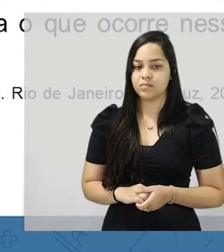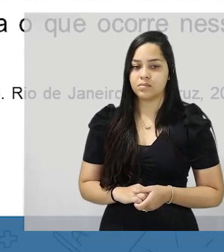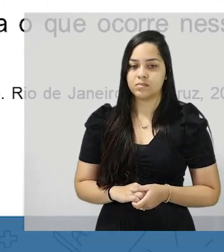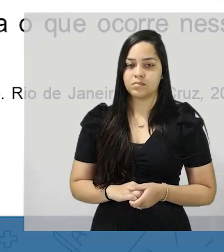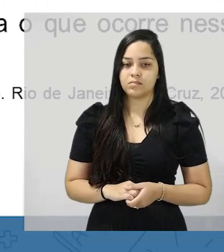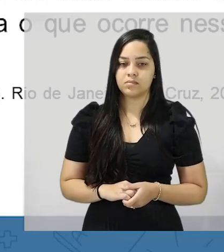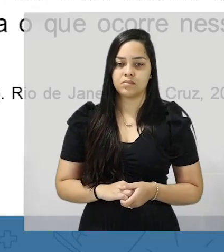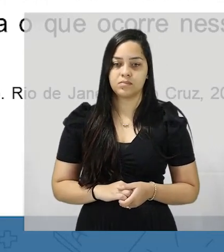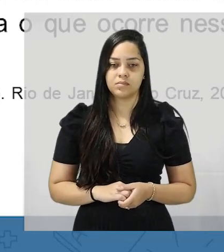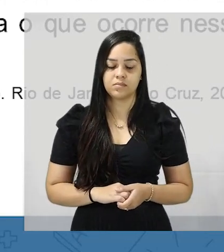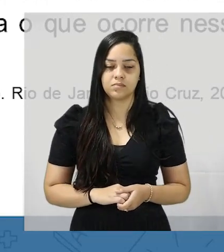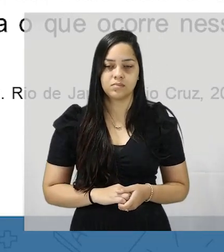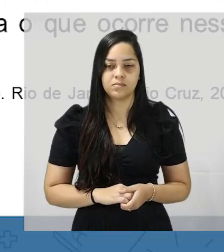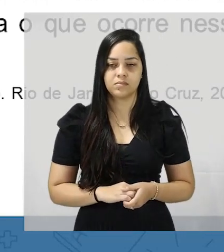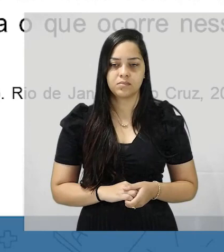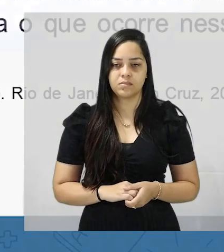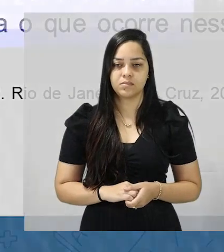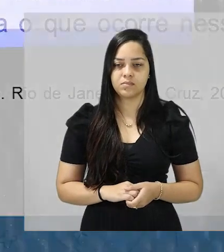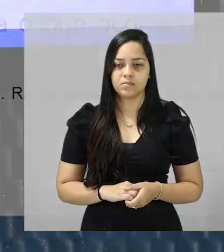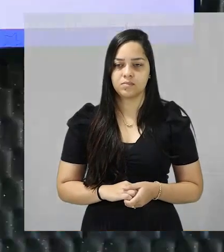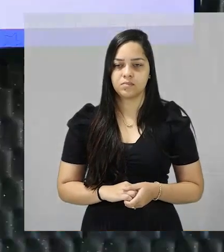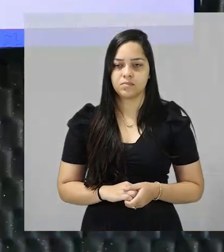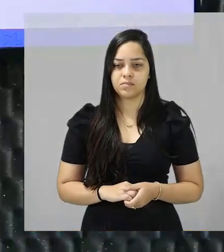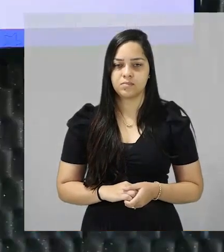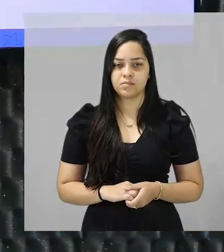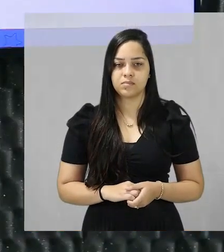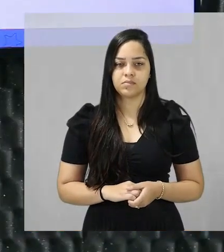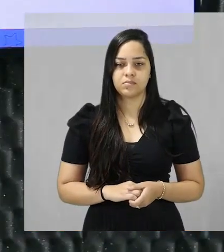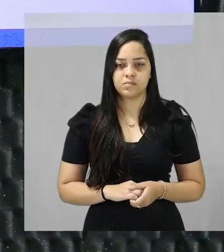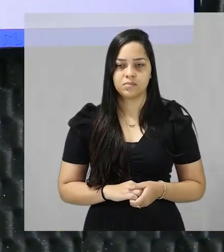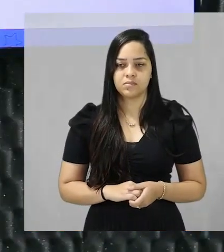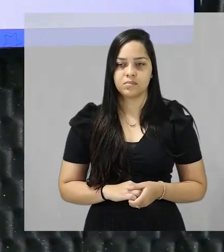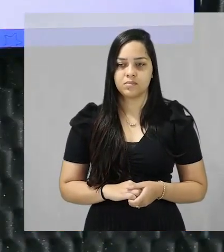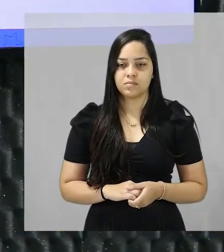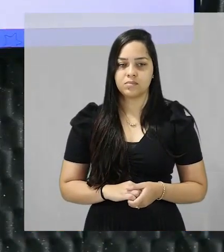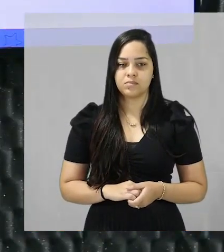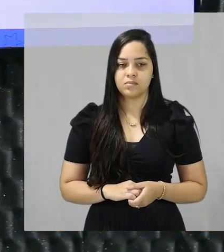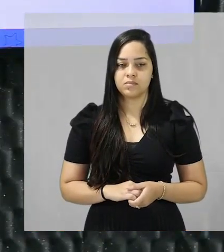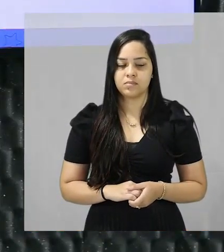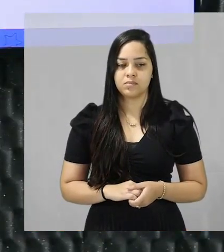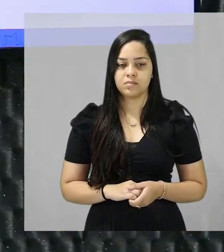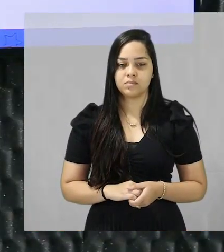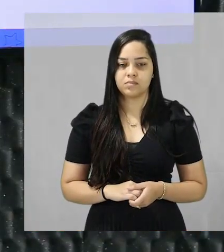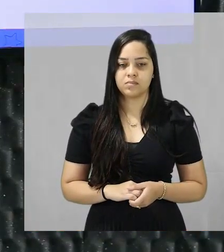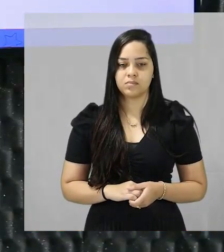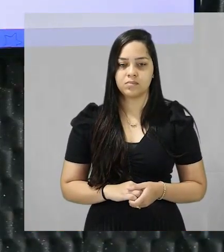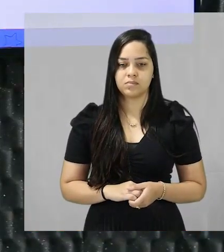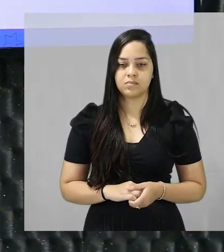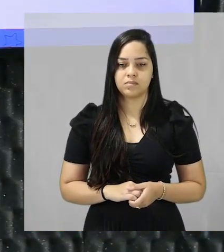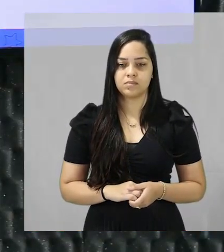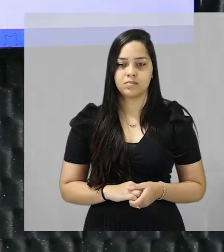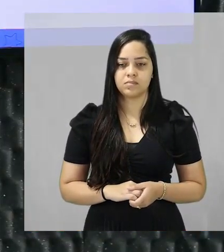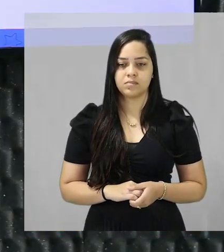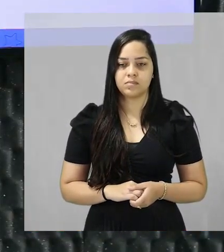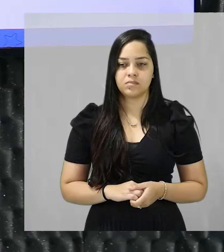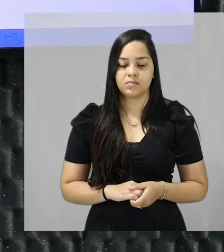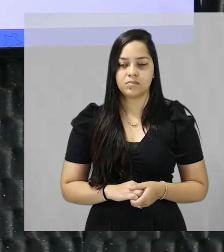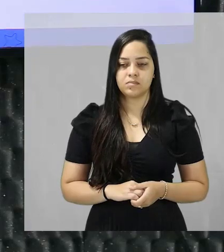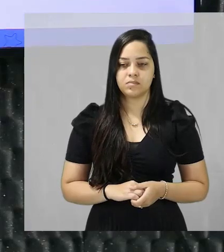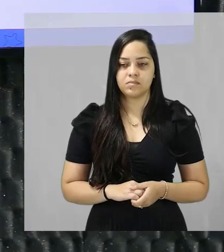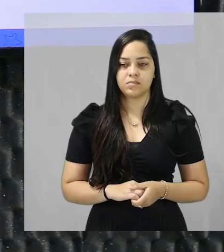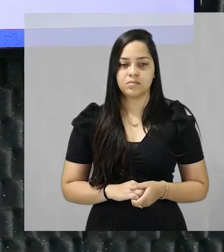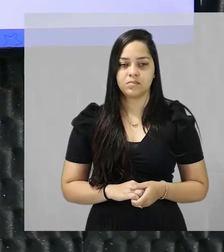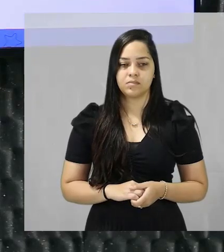eliminar de forma eficiente a bilirrubina. Com isso, o acúmulo dessa substância deixa-o com a